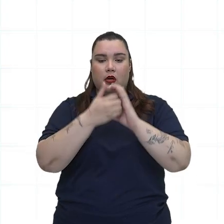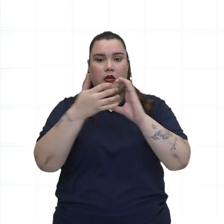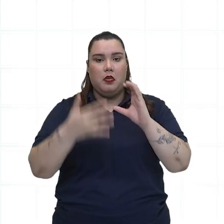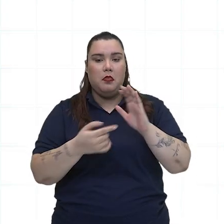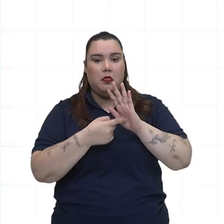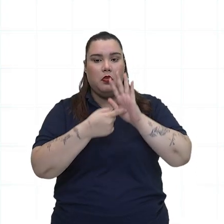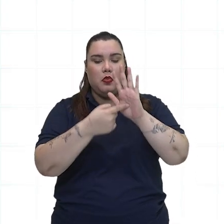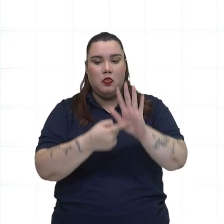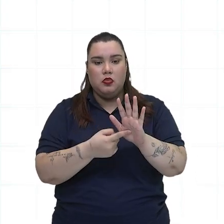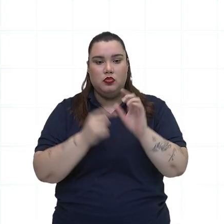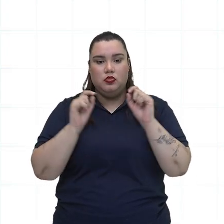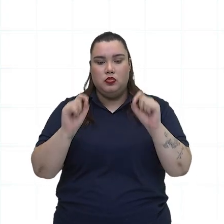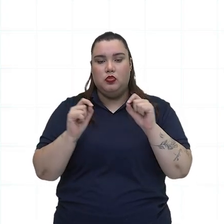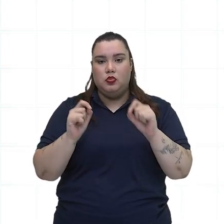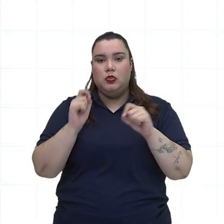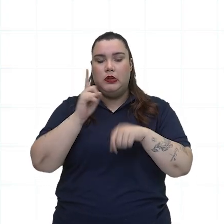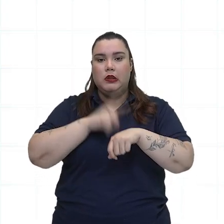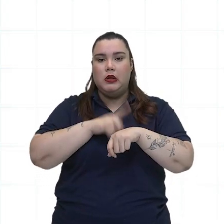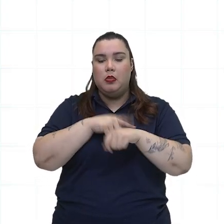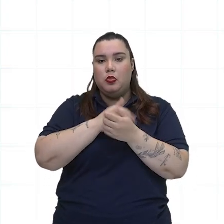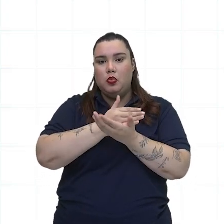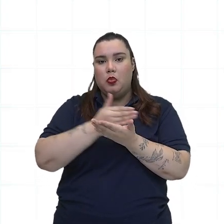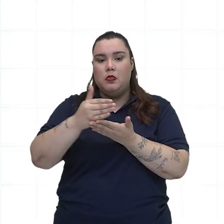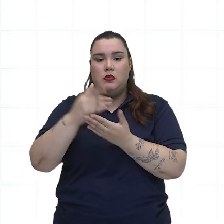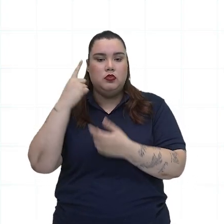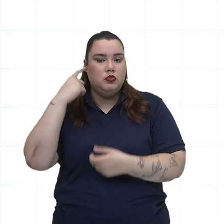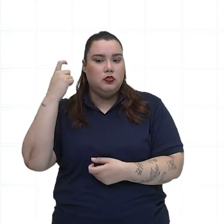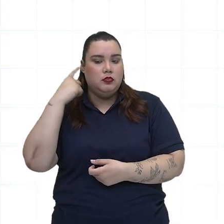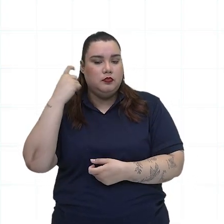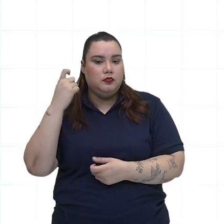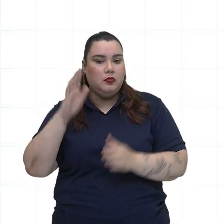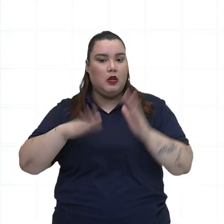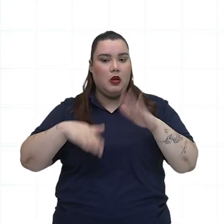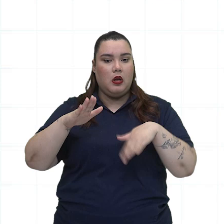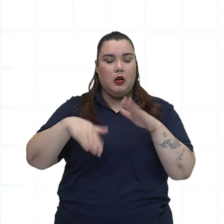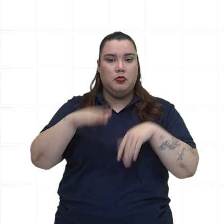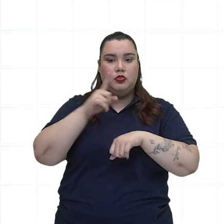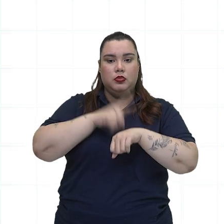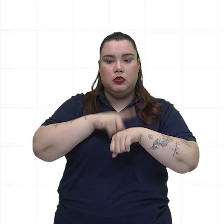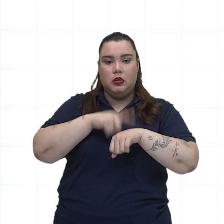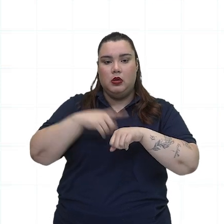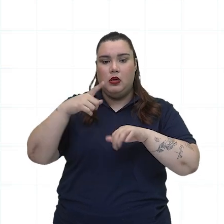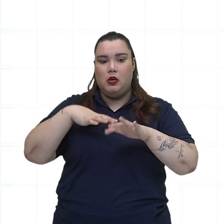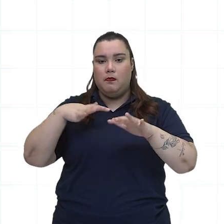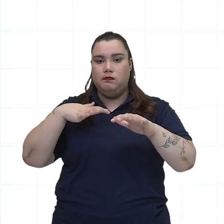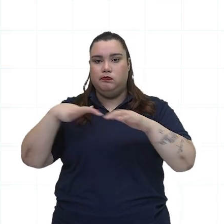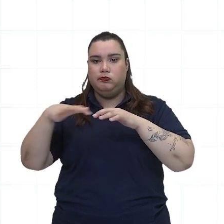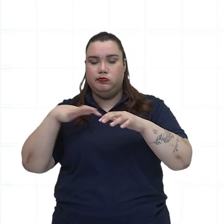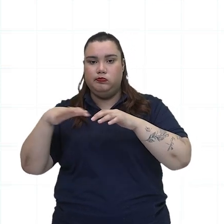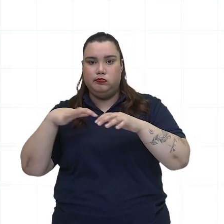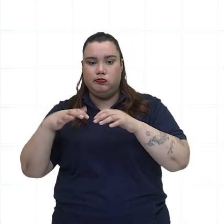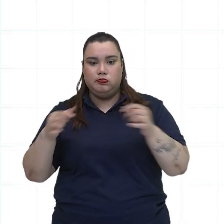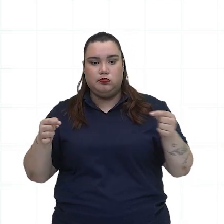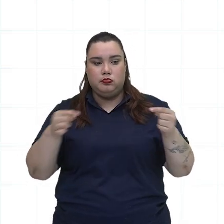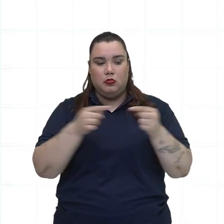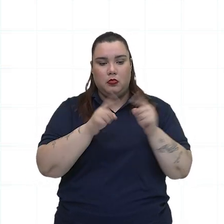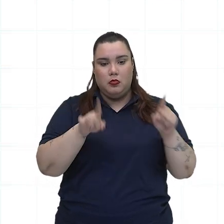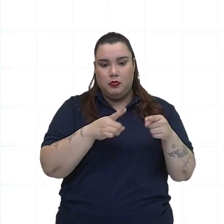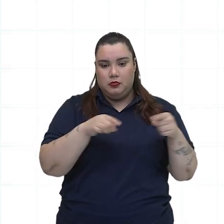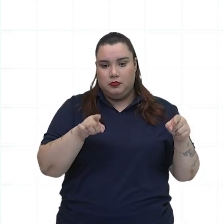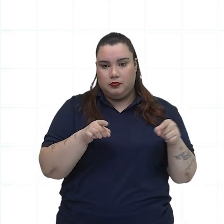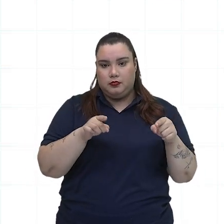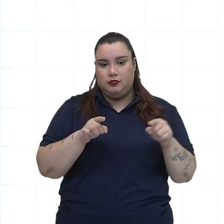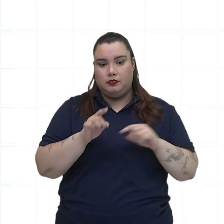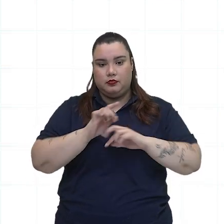que revela o tempo de emissão de um som. Depende do tempo que duram as vibrações do objeto que os